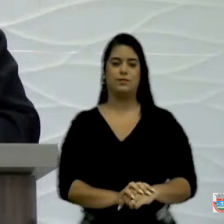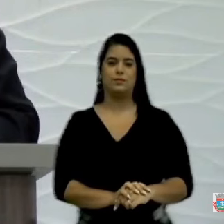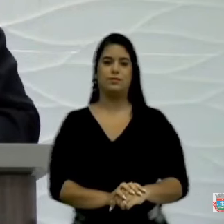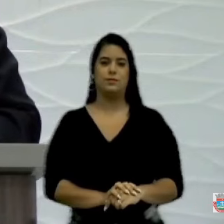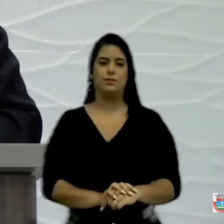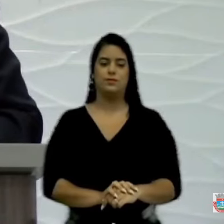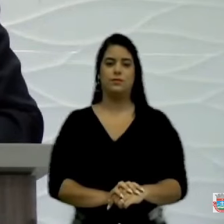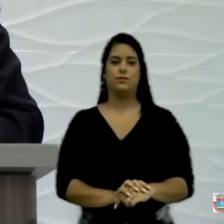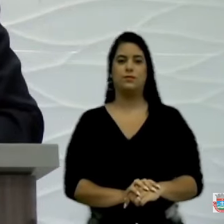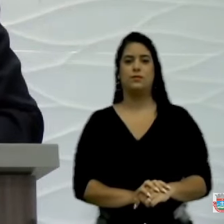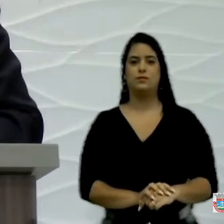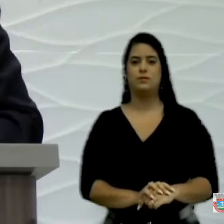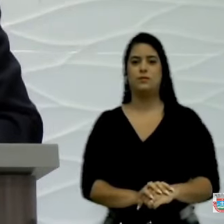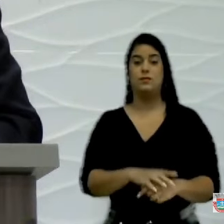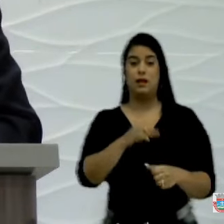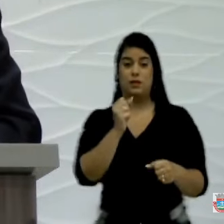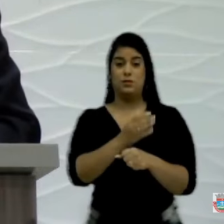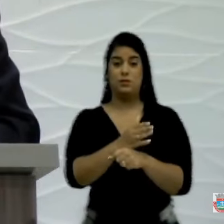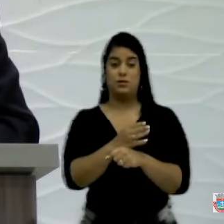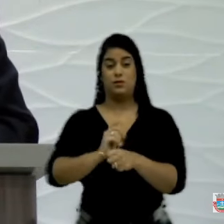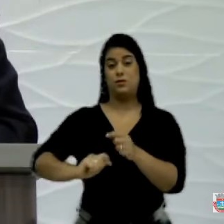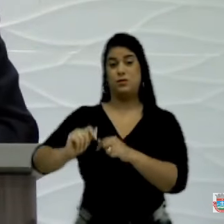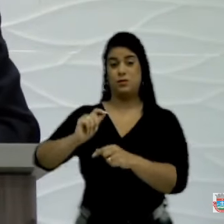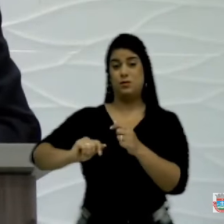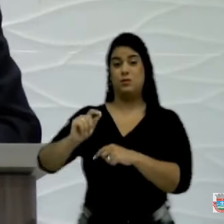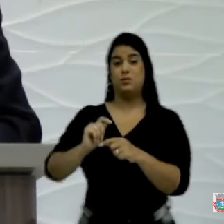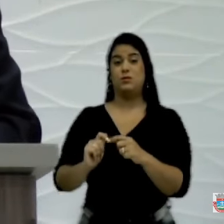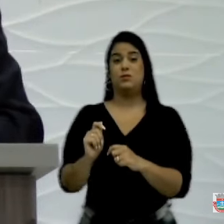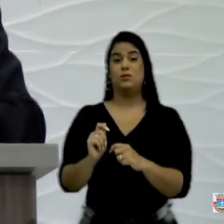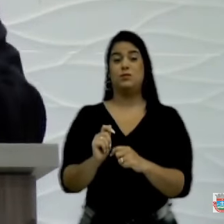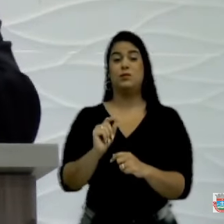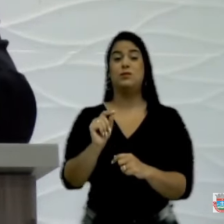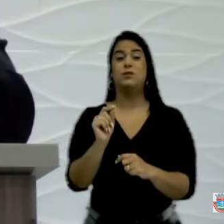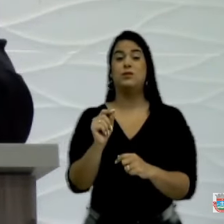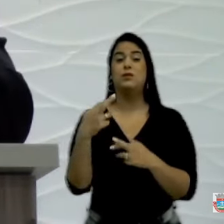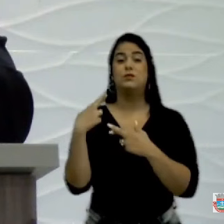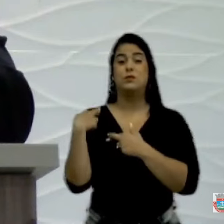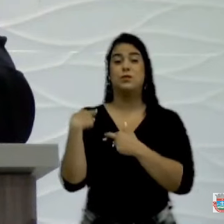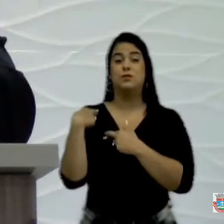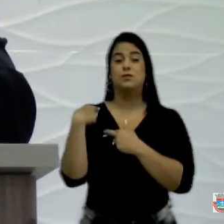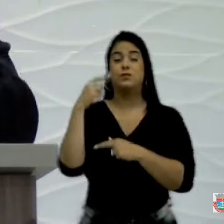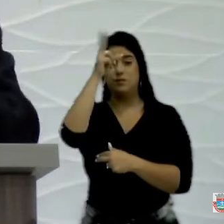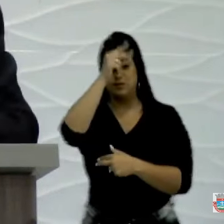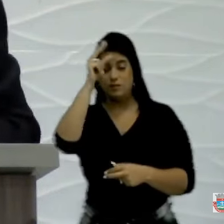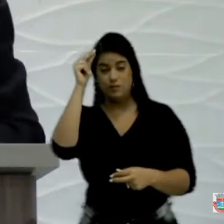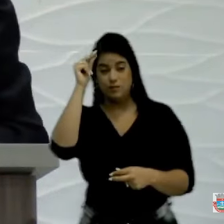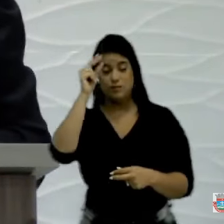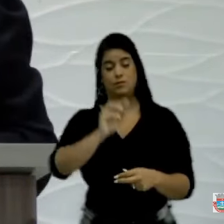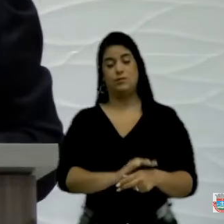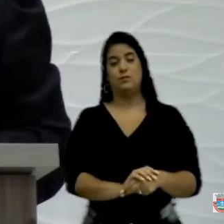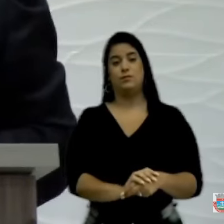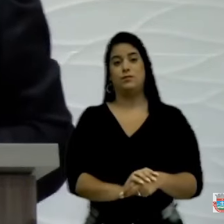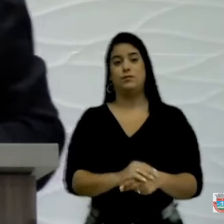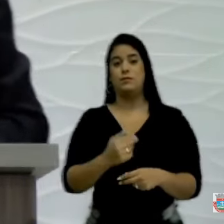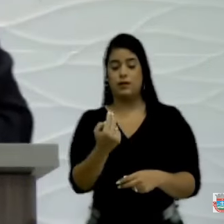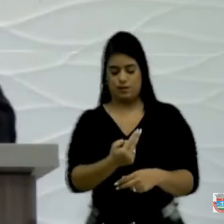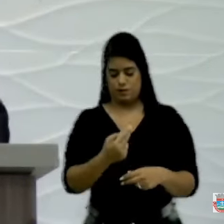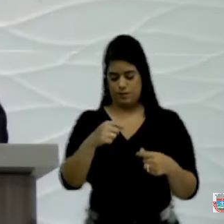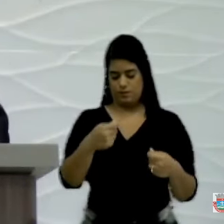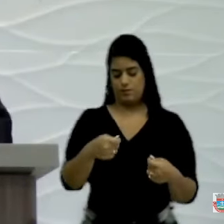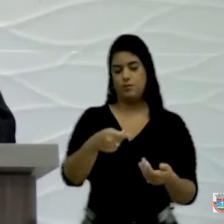Nós, quando aprovamos aqui um orçamento, vai para a mão de quem? Do prefeito. Então, nós temos que cobrar